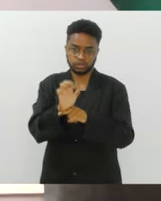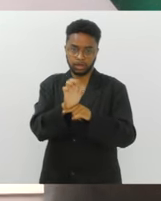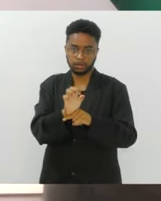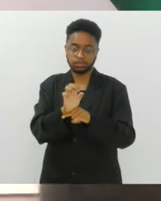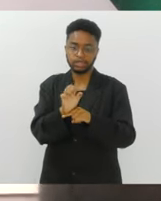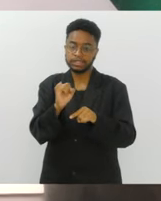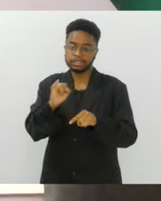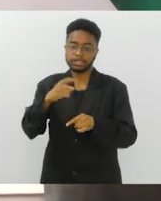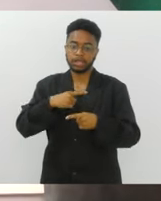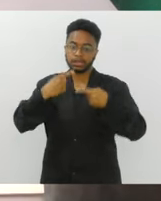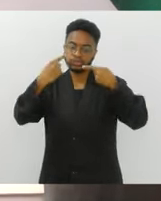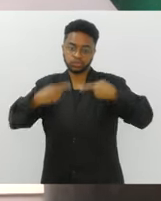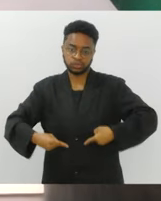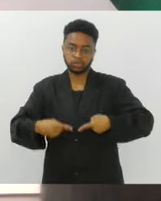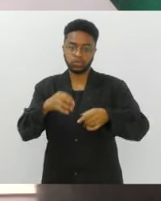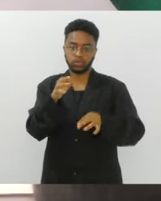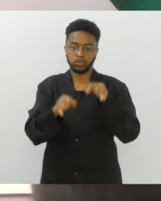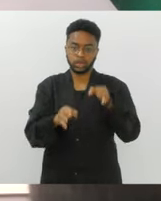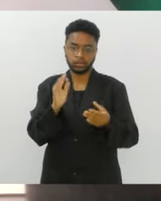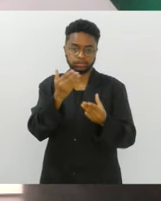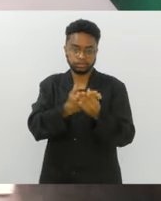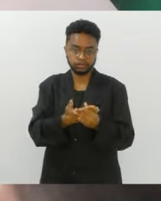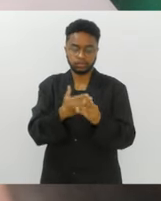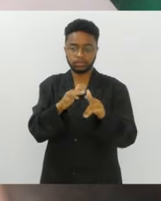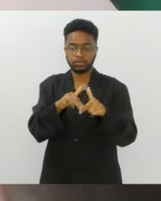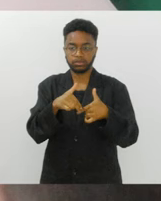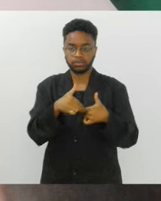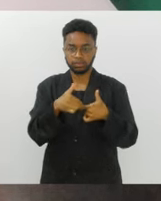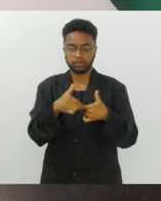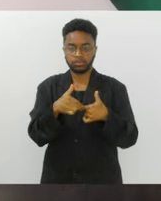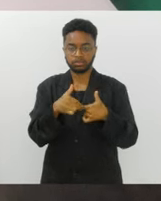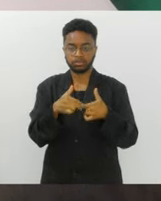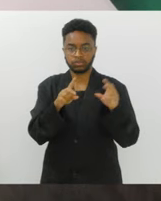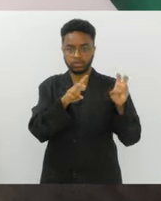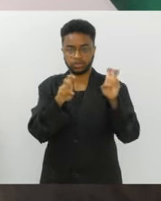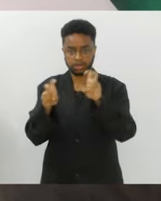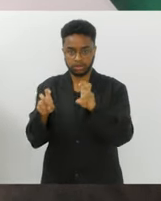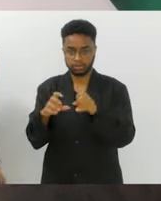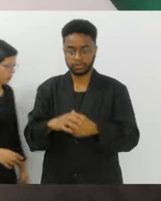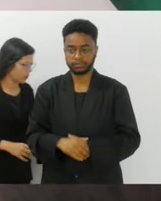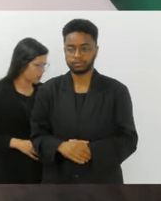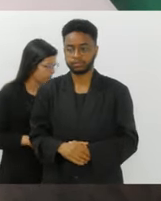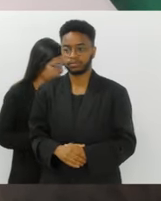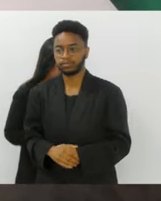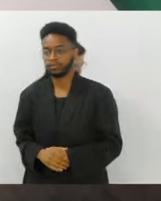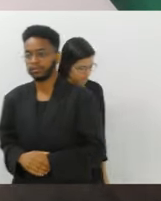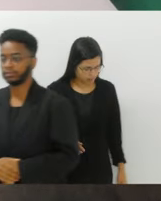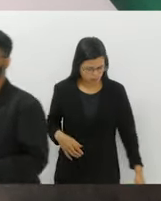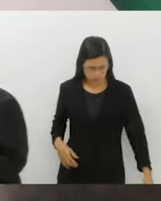eventual disputa jurídica a respeito do tema.